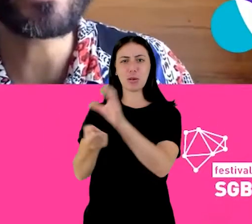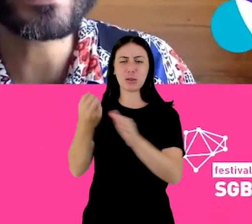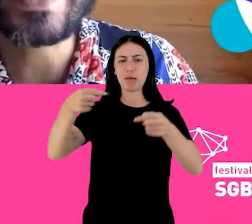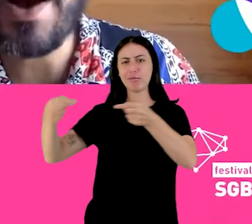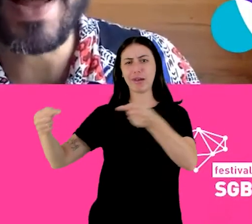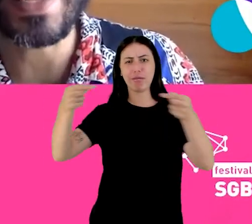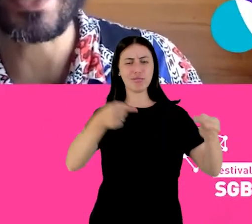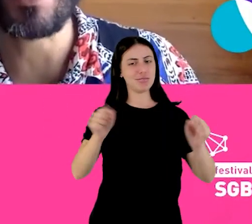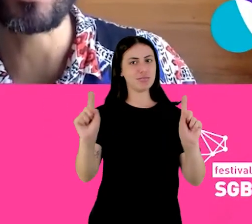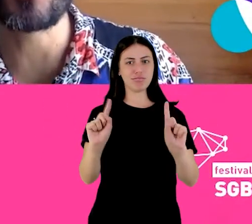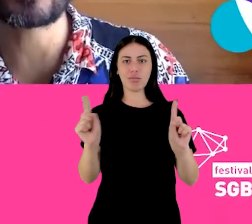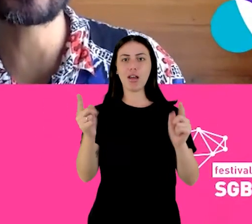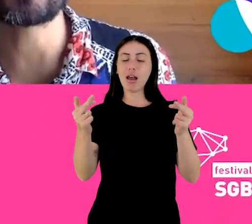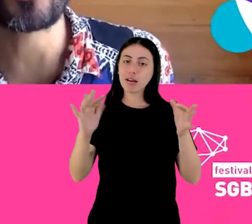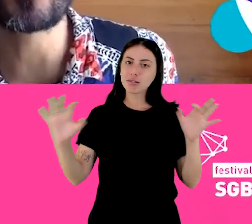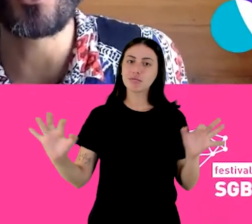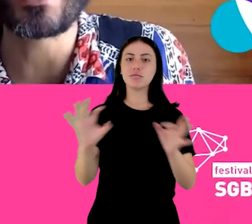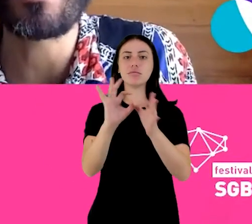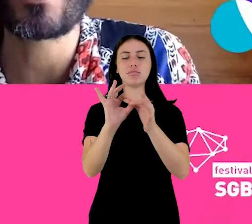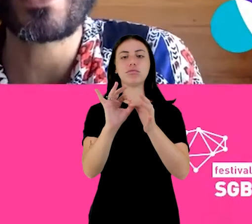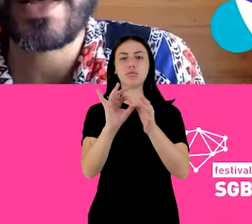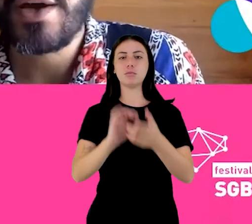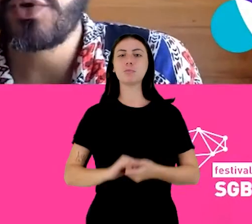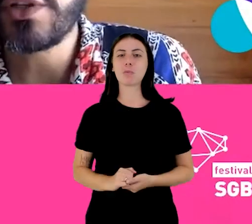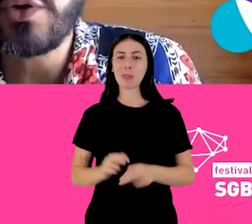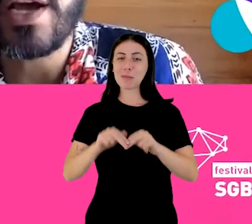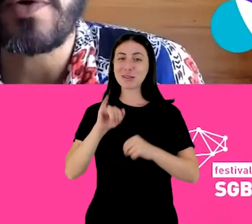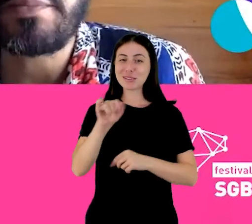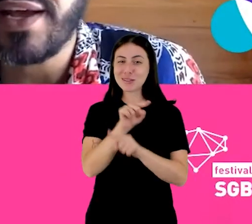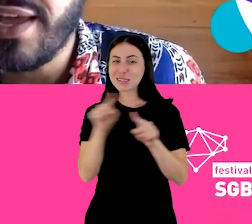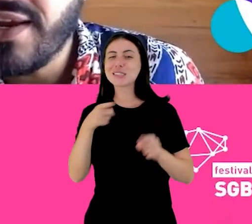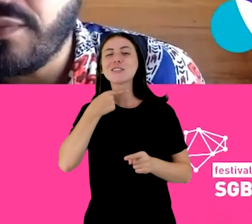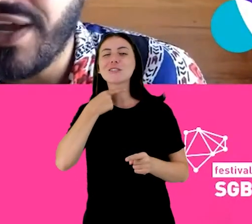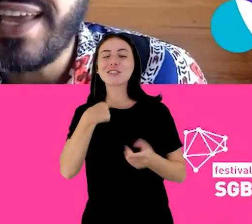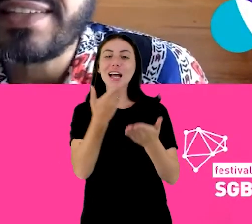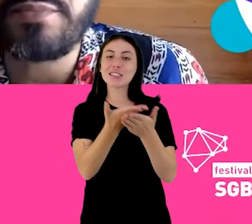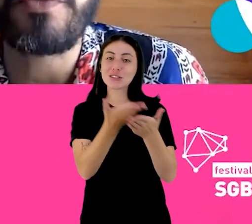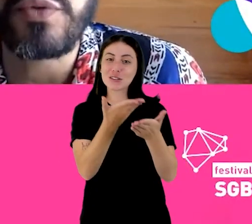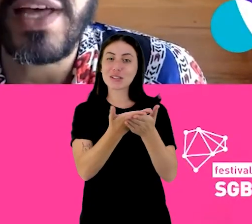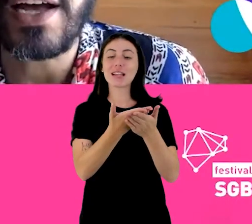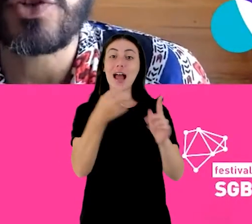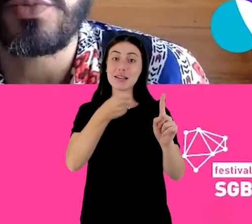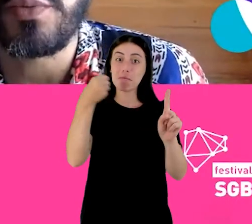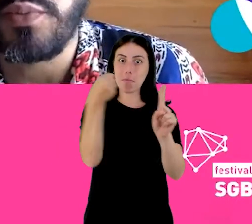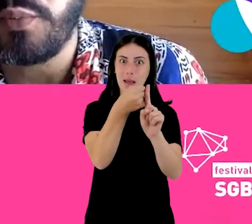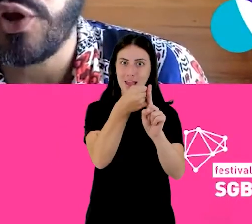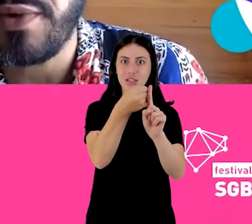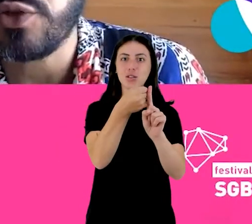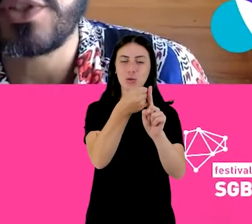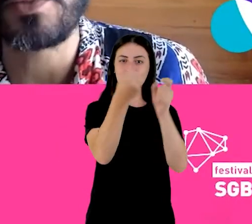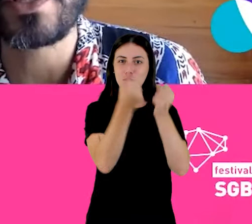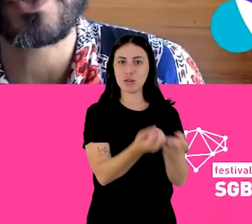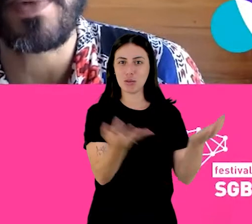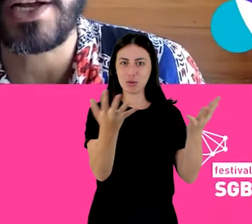existe competição ali entre as produtoras, entre os produtores. É uma coisa muito da união. Para quem quer se aprofundar sobre um